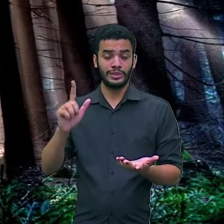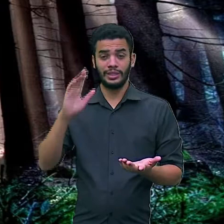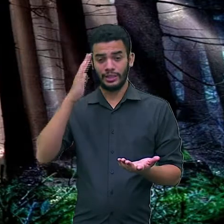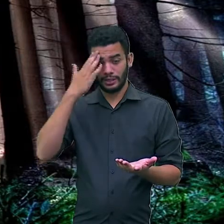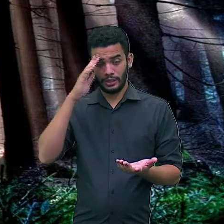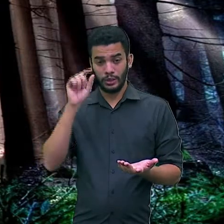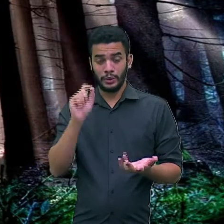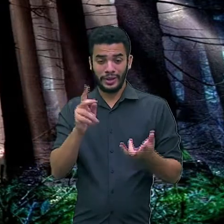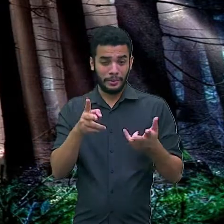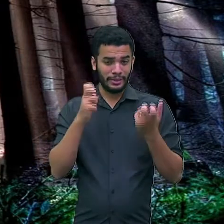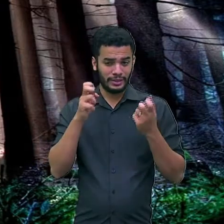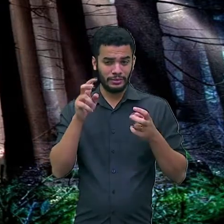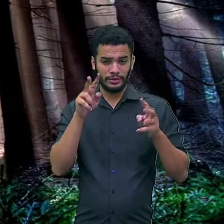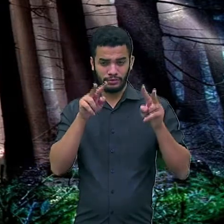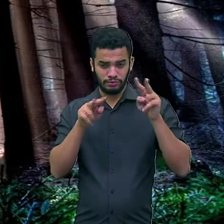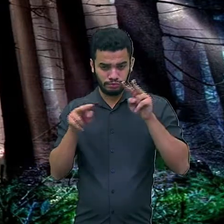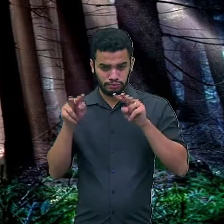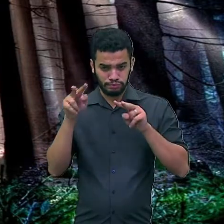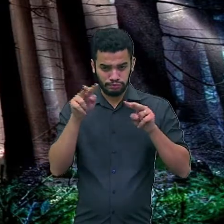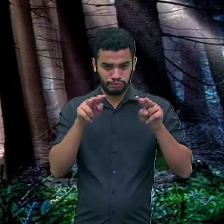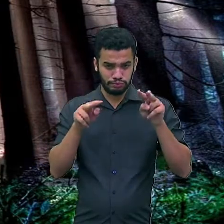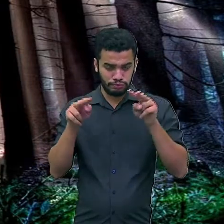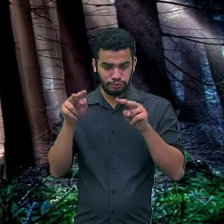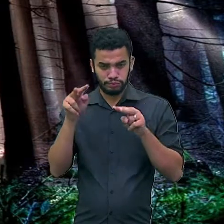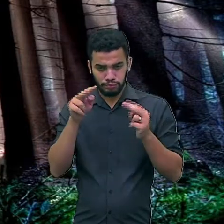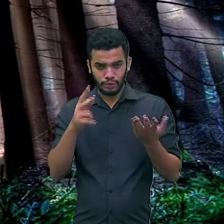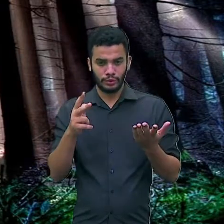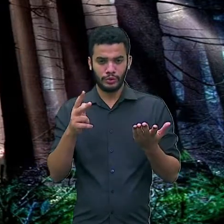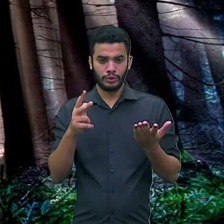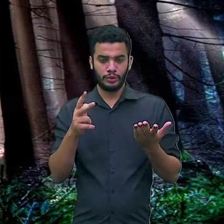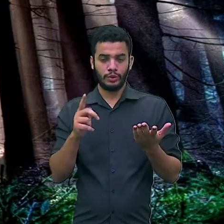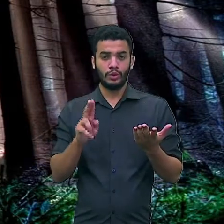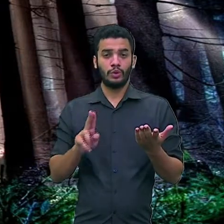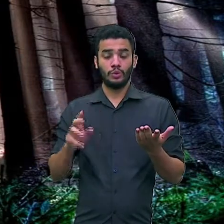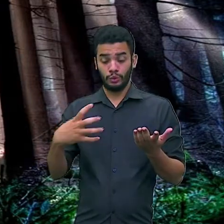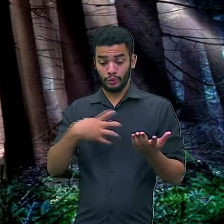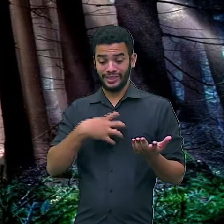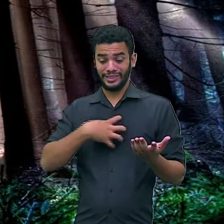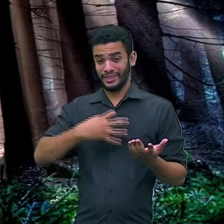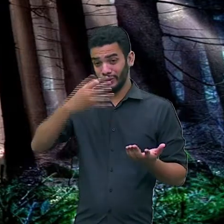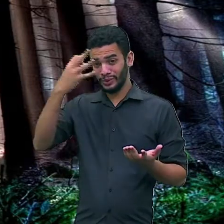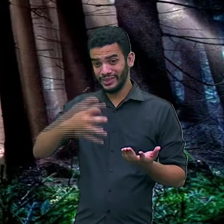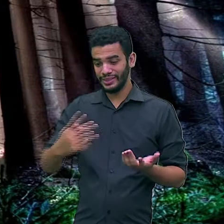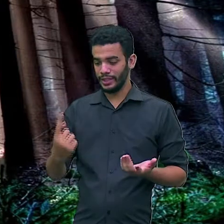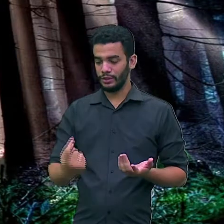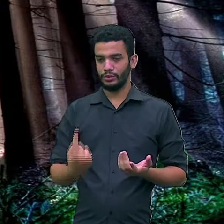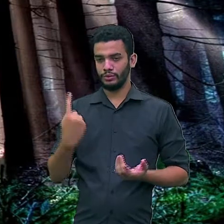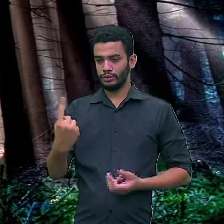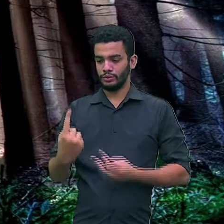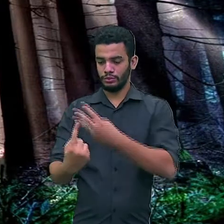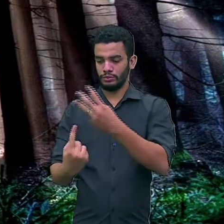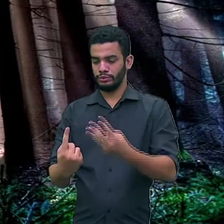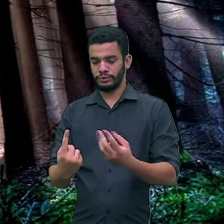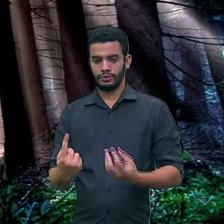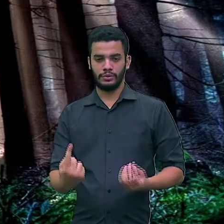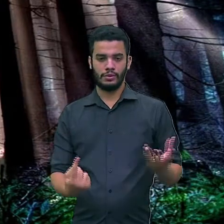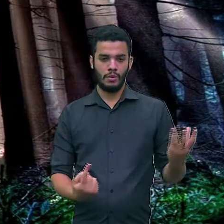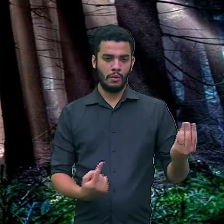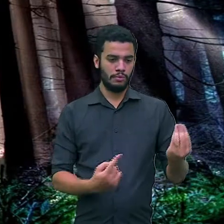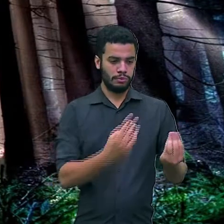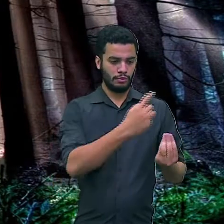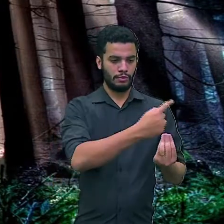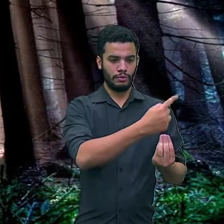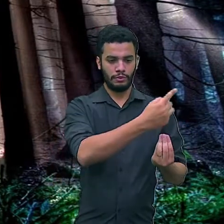a importância da conjugação verbal correta. E como eu já disse anteriormente, é muito